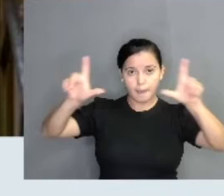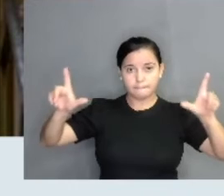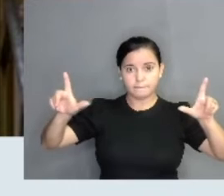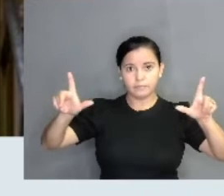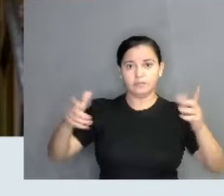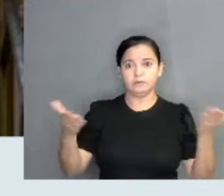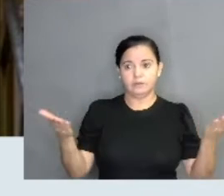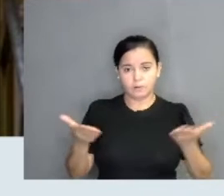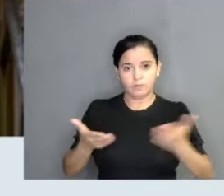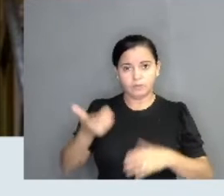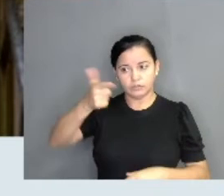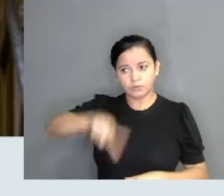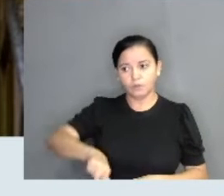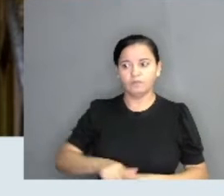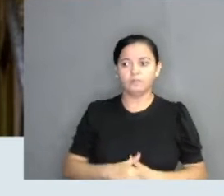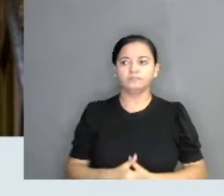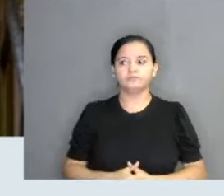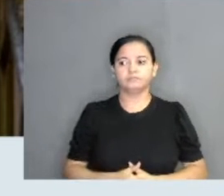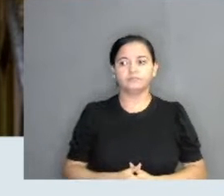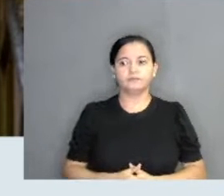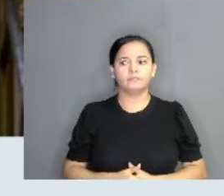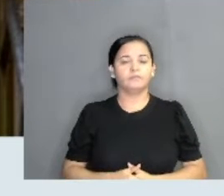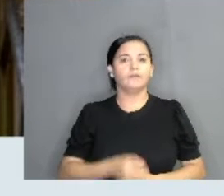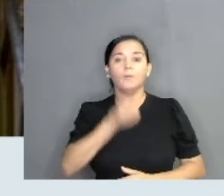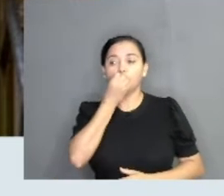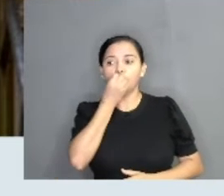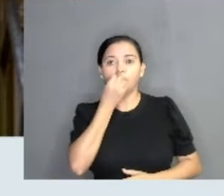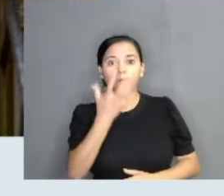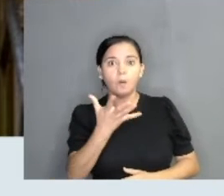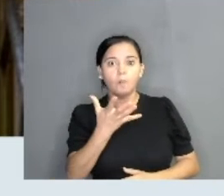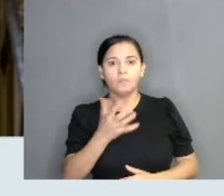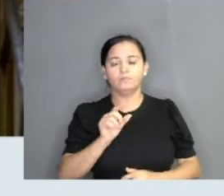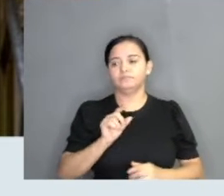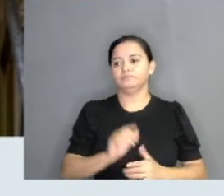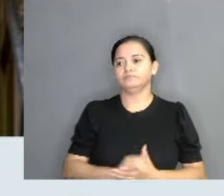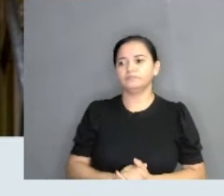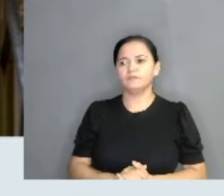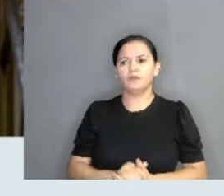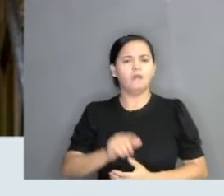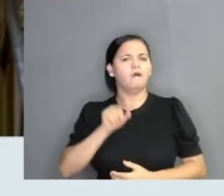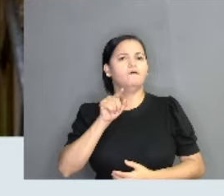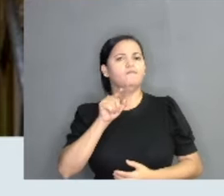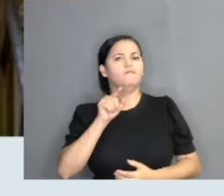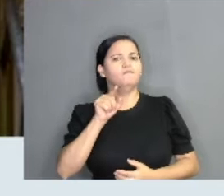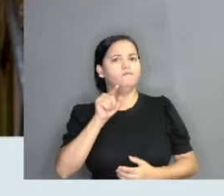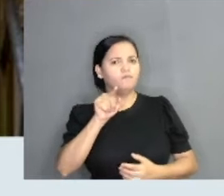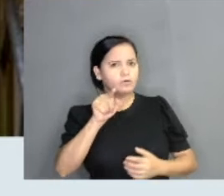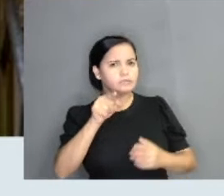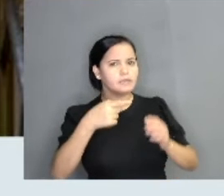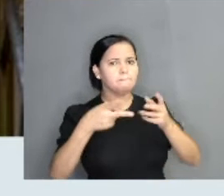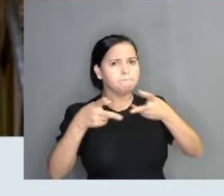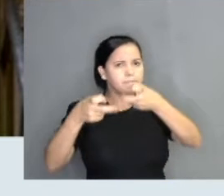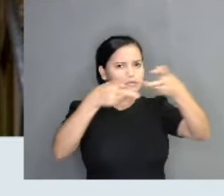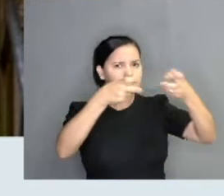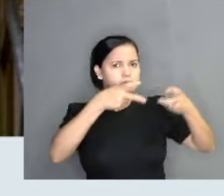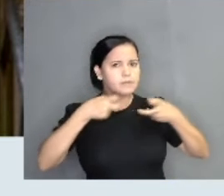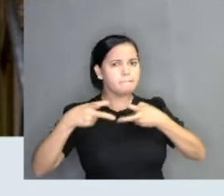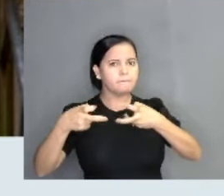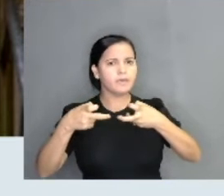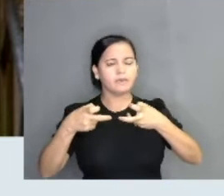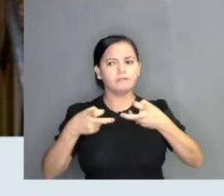Vamos lá. Bom, essa imagem eu coloquei para que vocês observem o